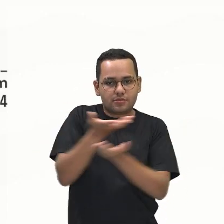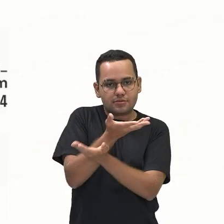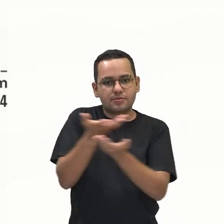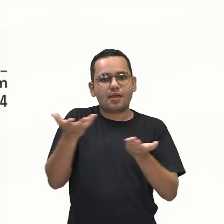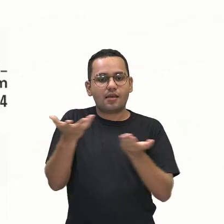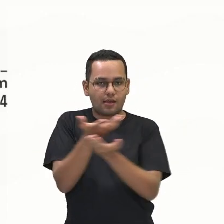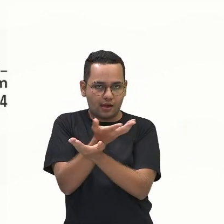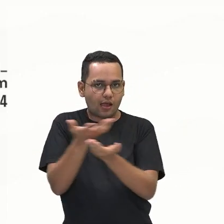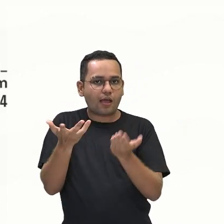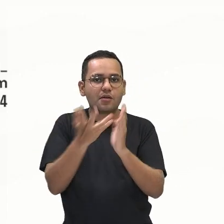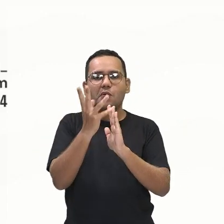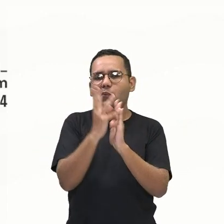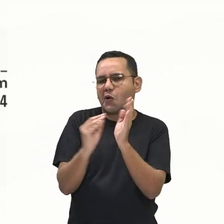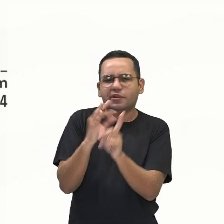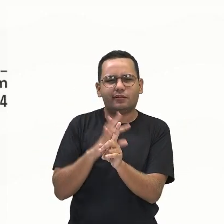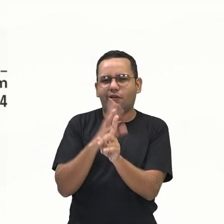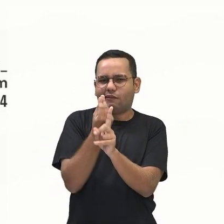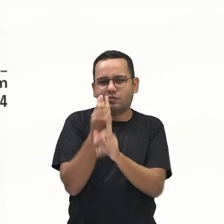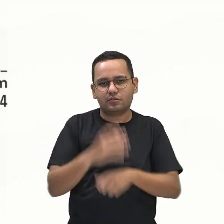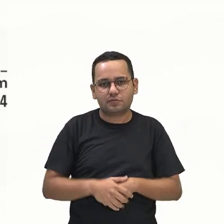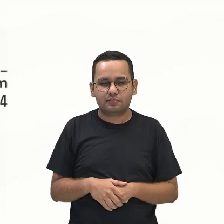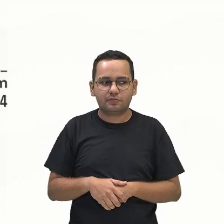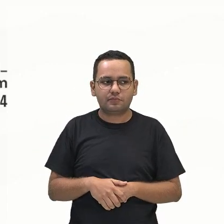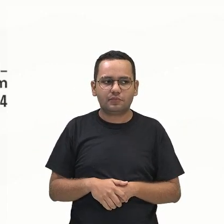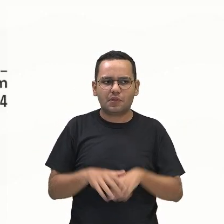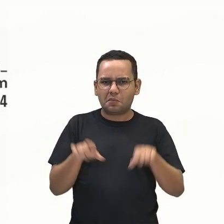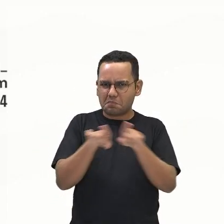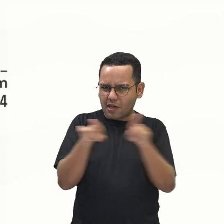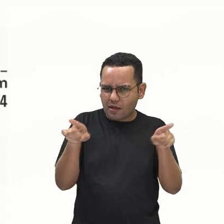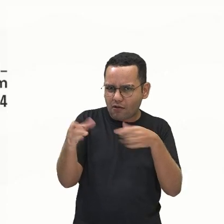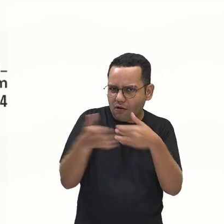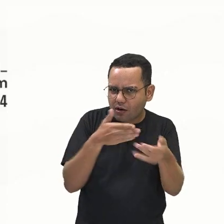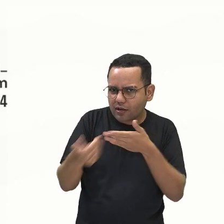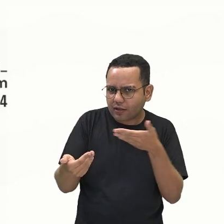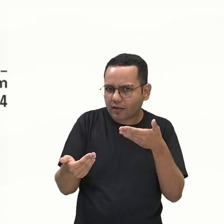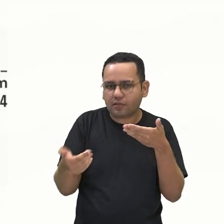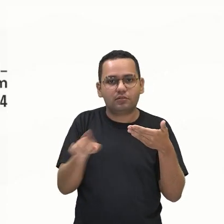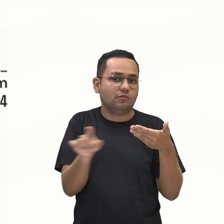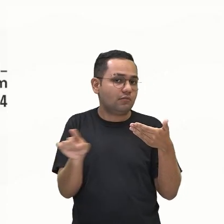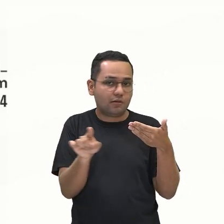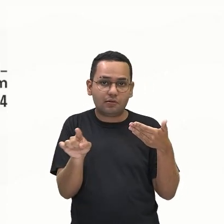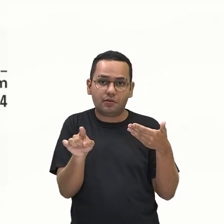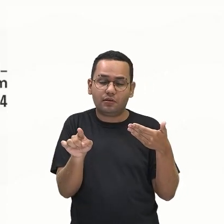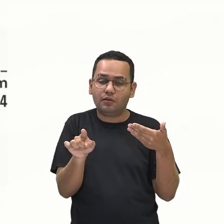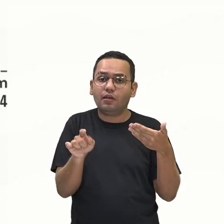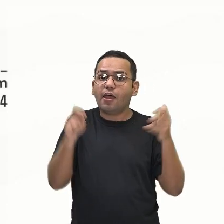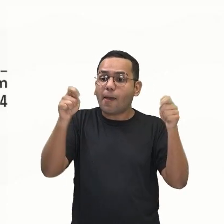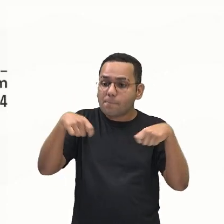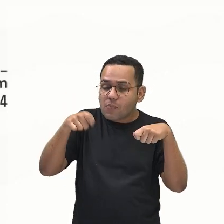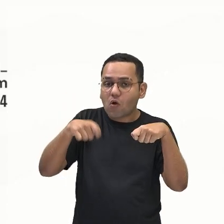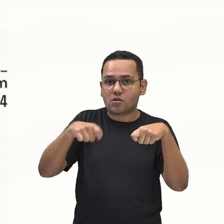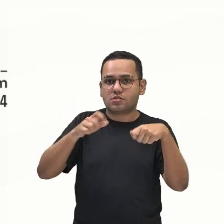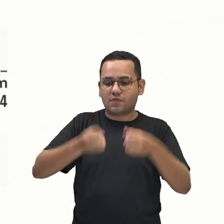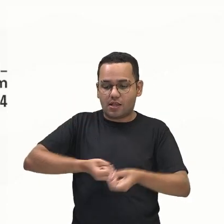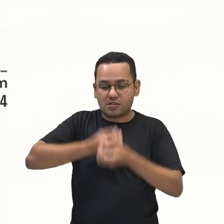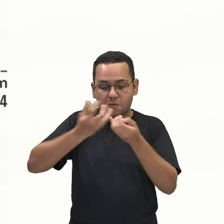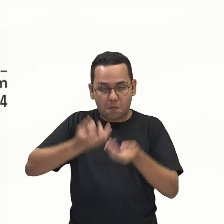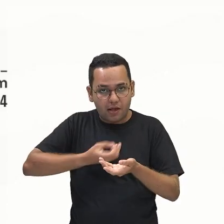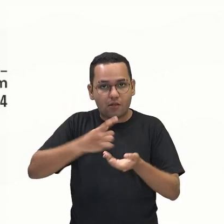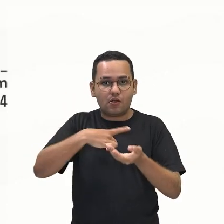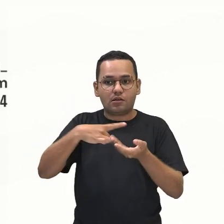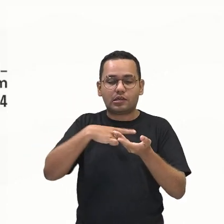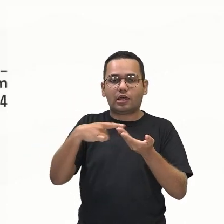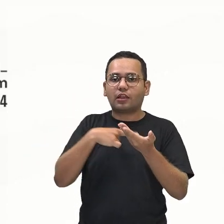modelo artístico. Então, não é qualquer expressão cultural, é a expressão que pode dialogar aí, como vocês